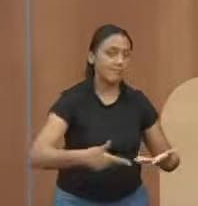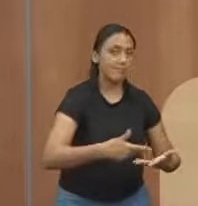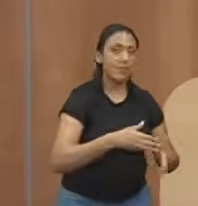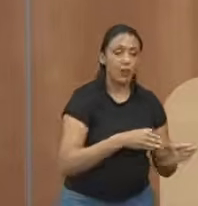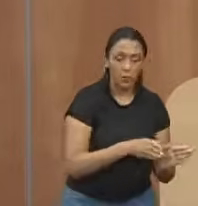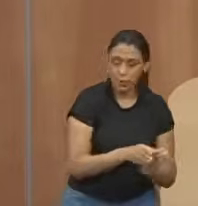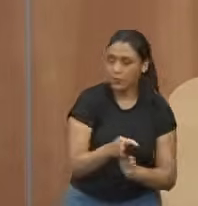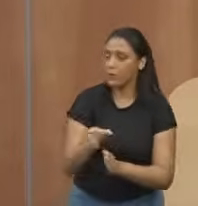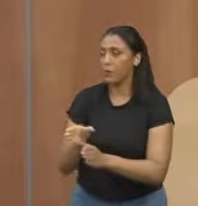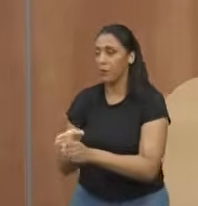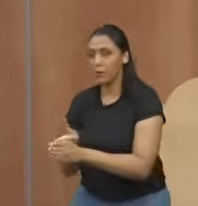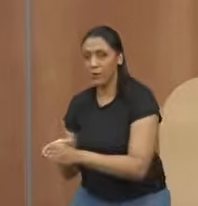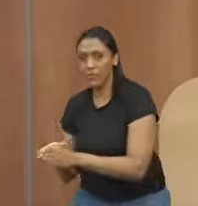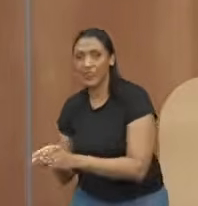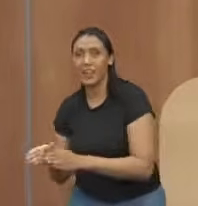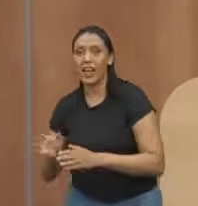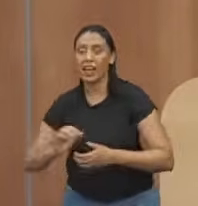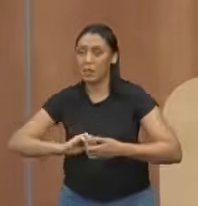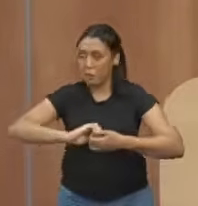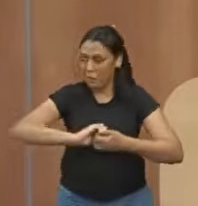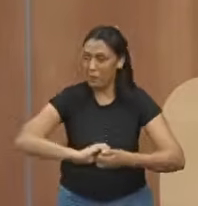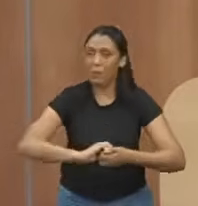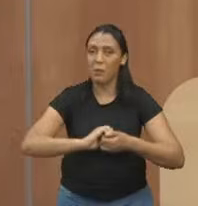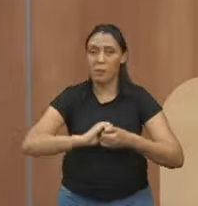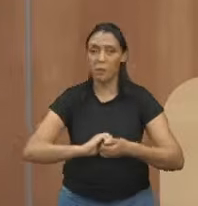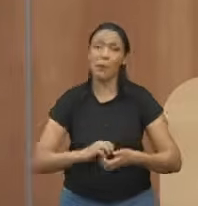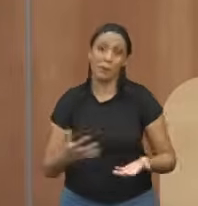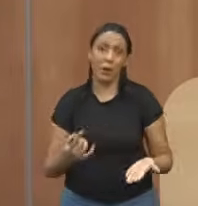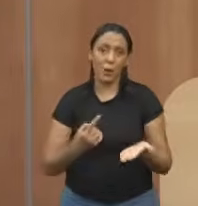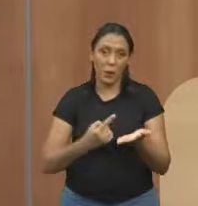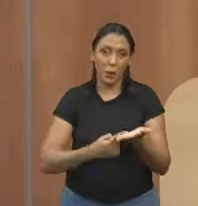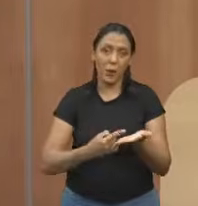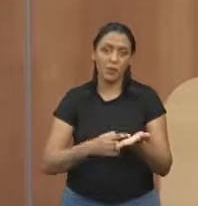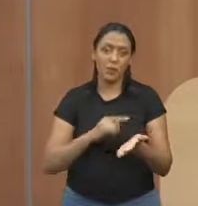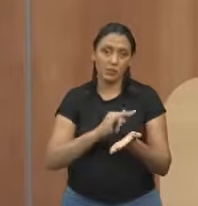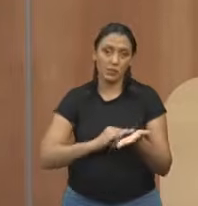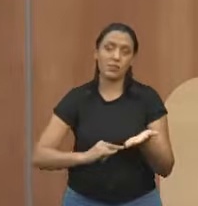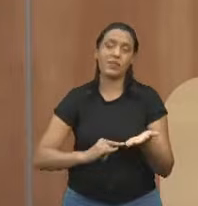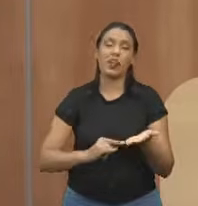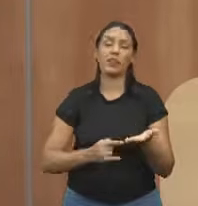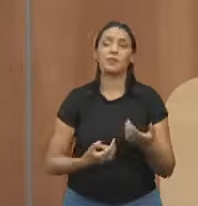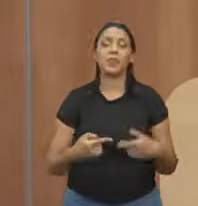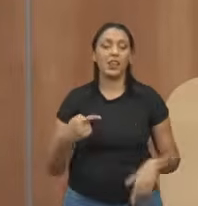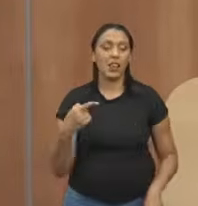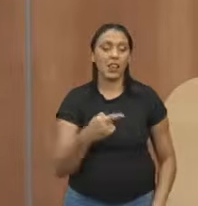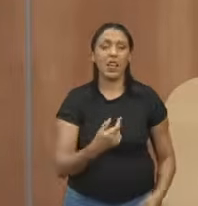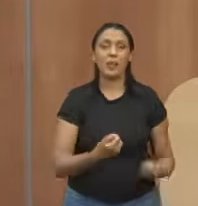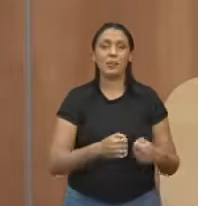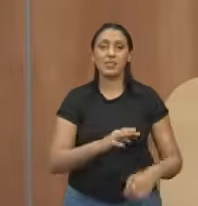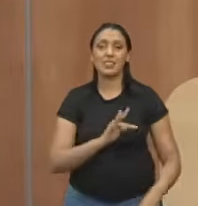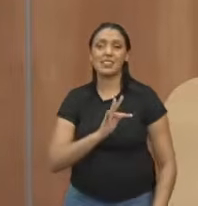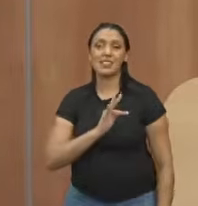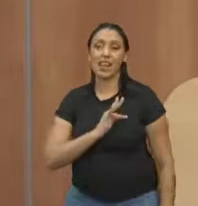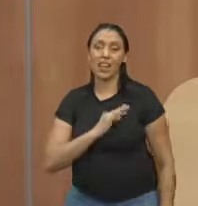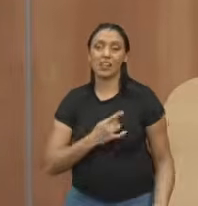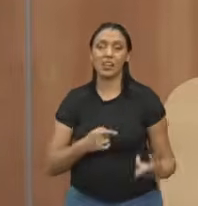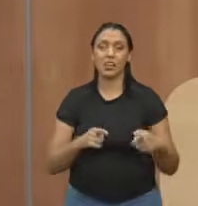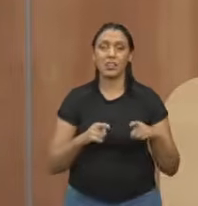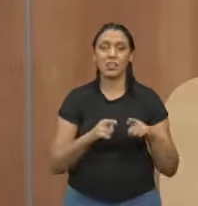envolvidas. Seu trabalho exige ética, conhecimento, técnica, atualização constante